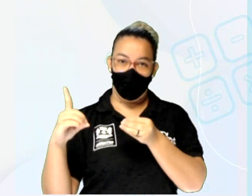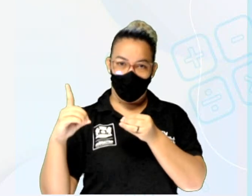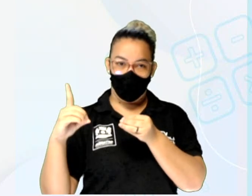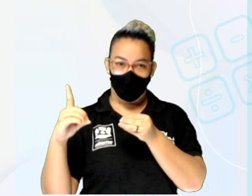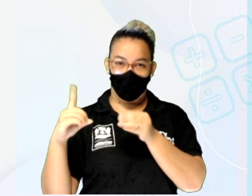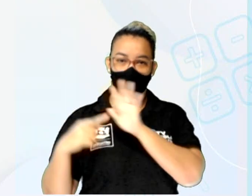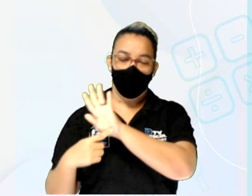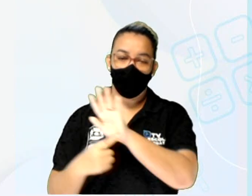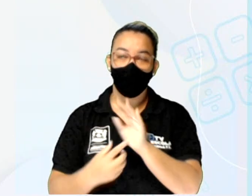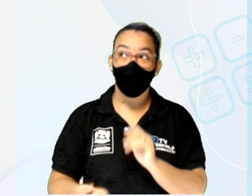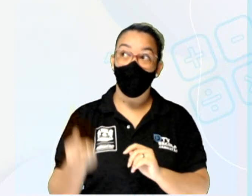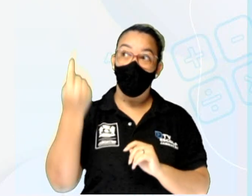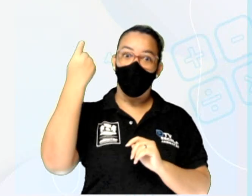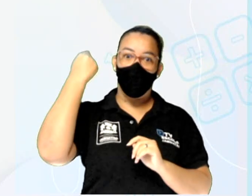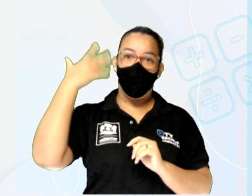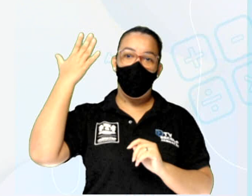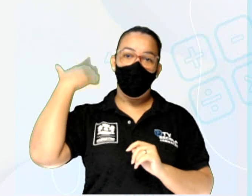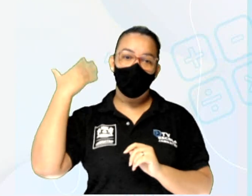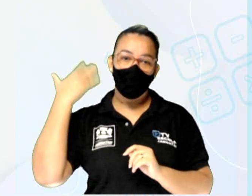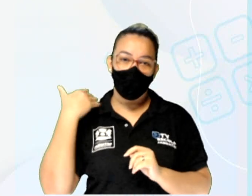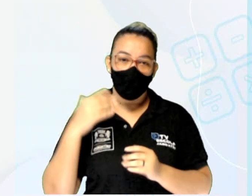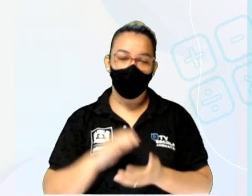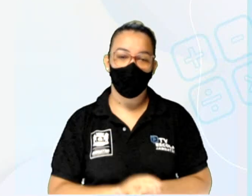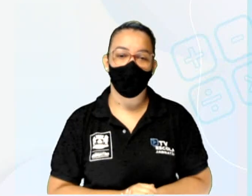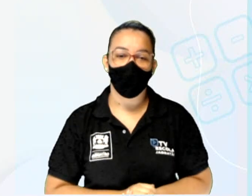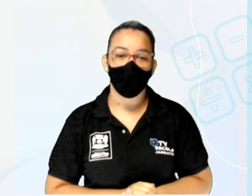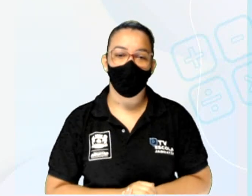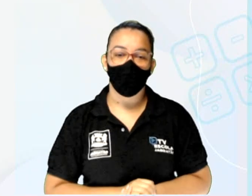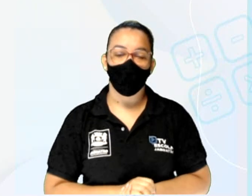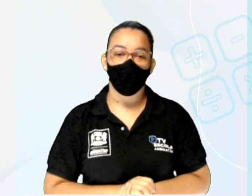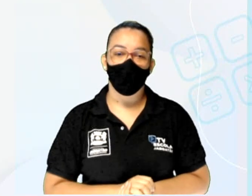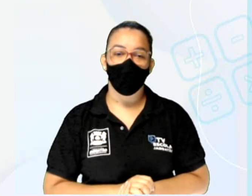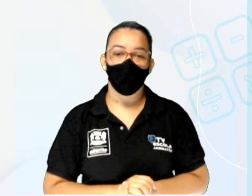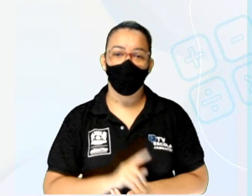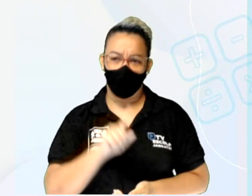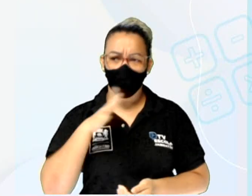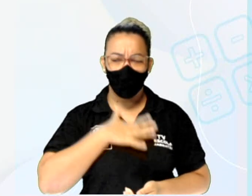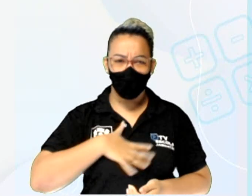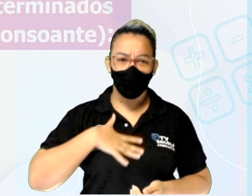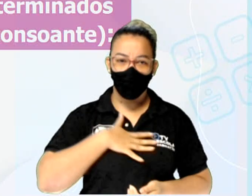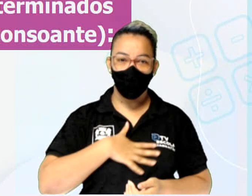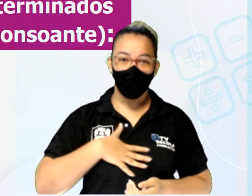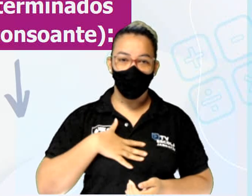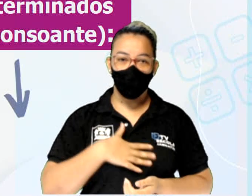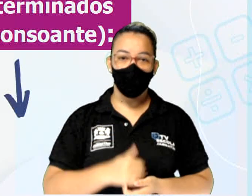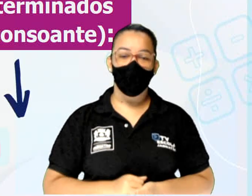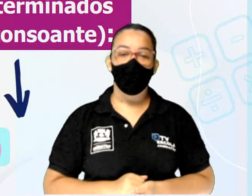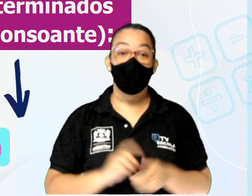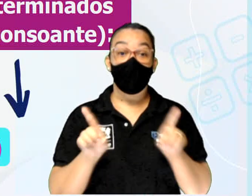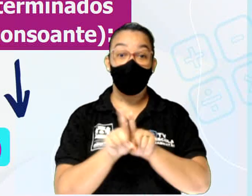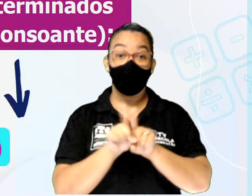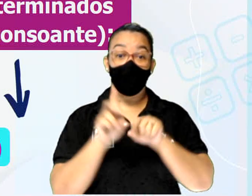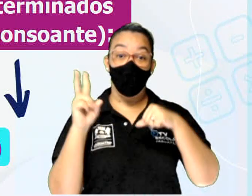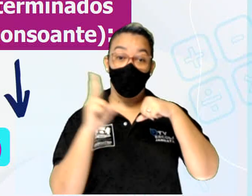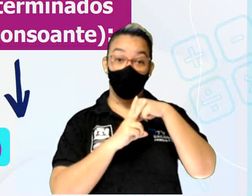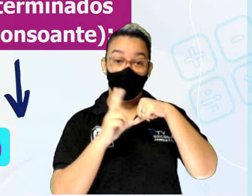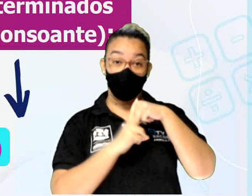passado. Então, like, liked, gostar, gostou. E os